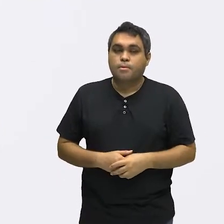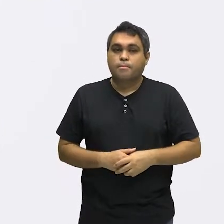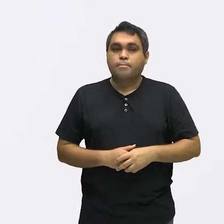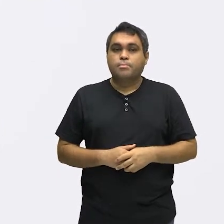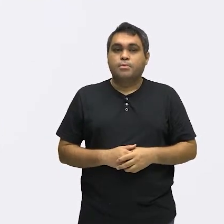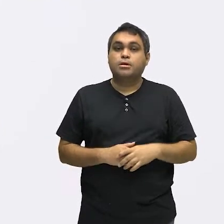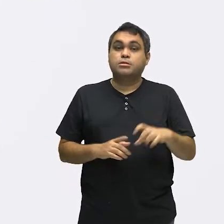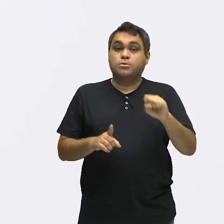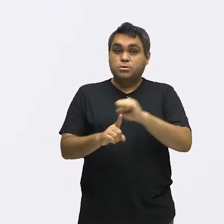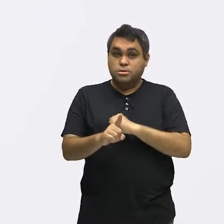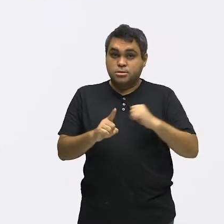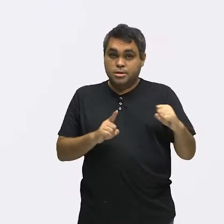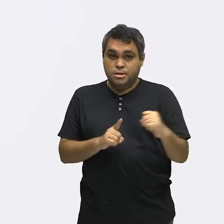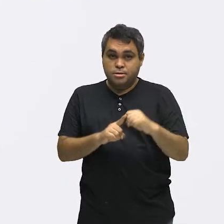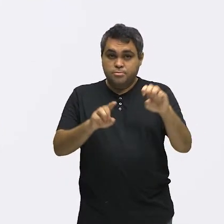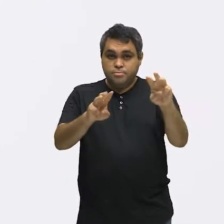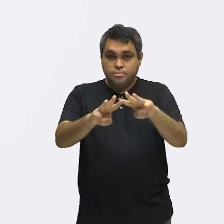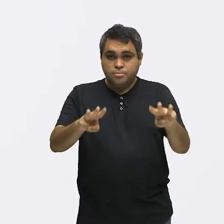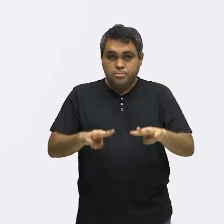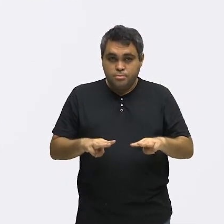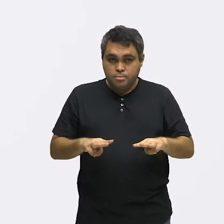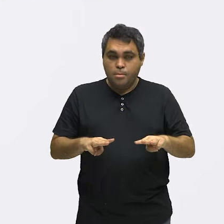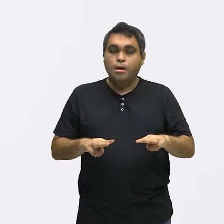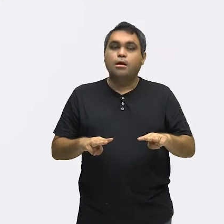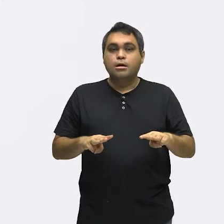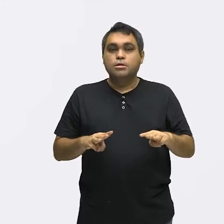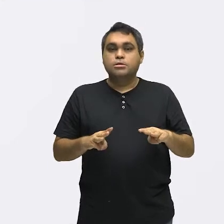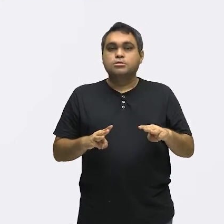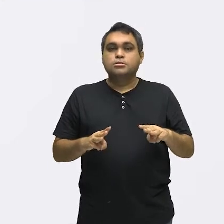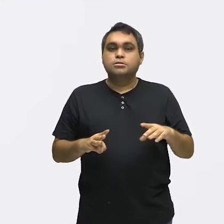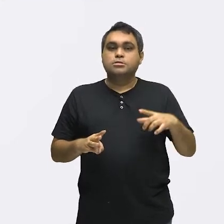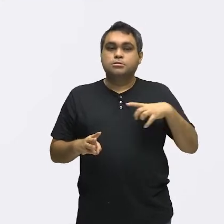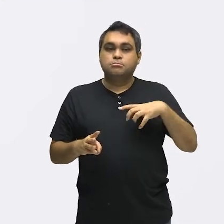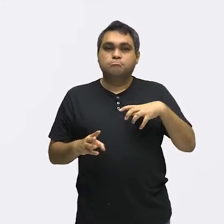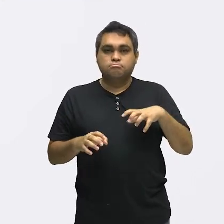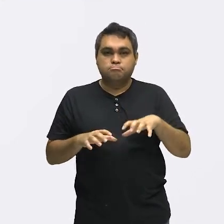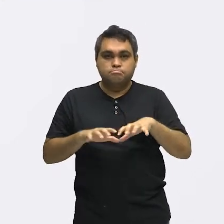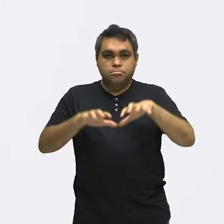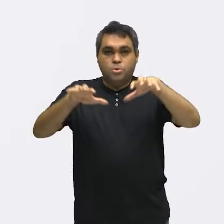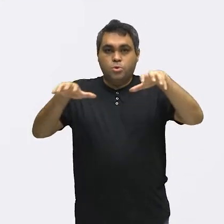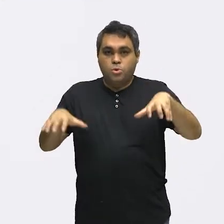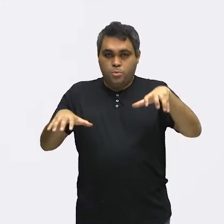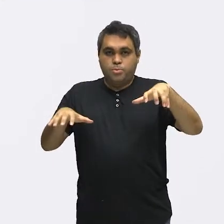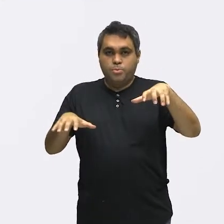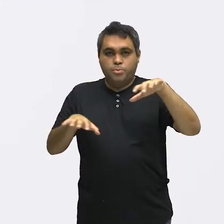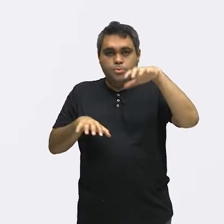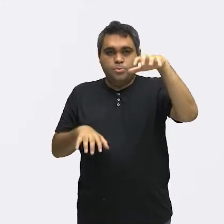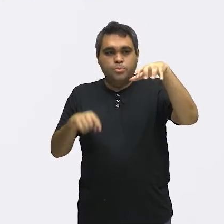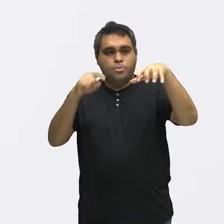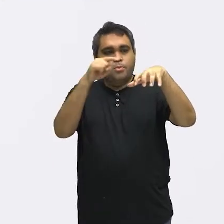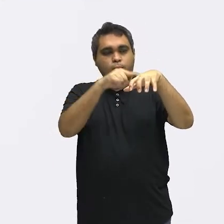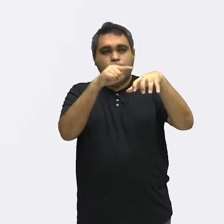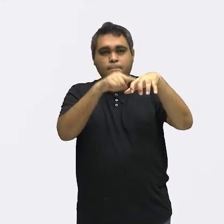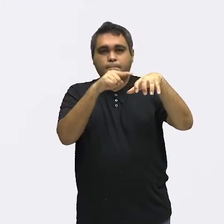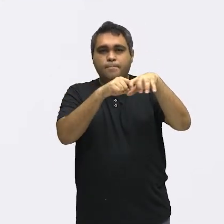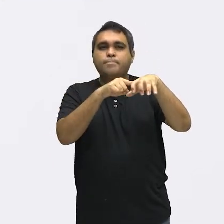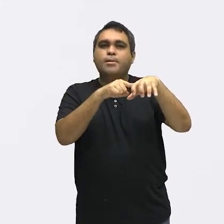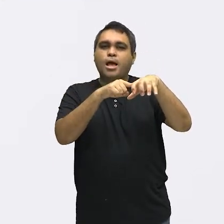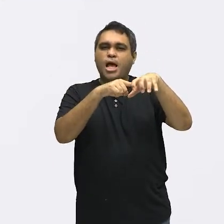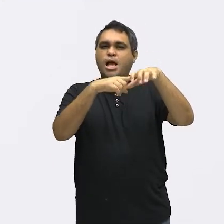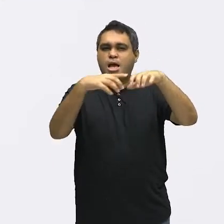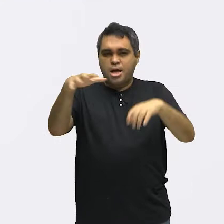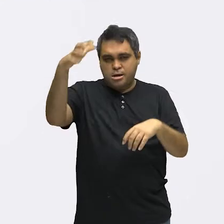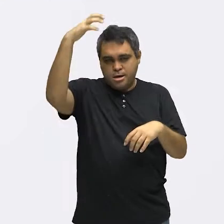essa sociedade mesopotâmica era dividida em duas partes. No topo vão estar os membros da